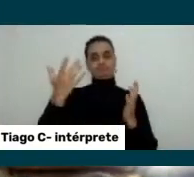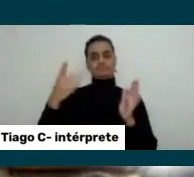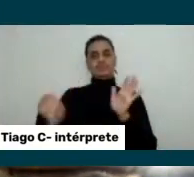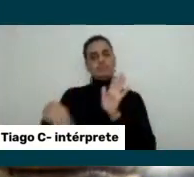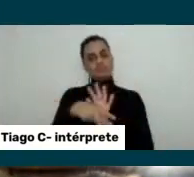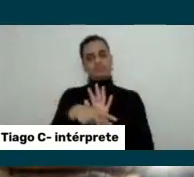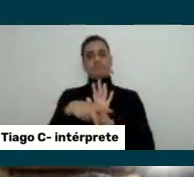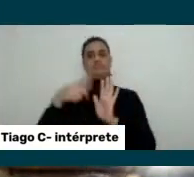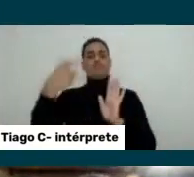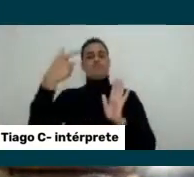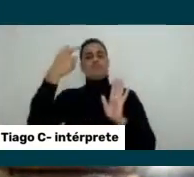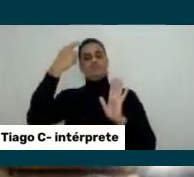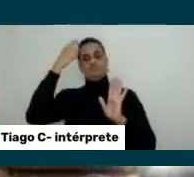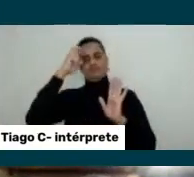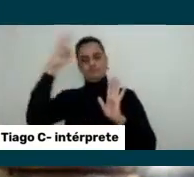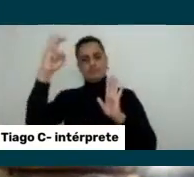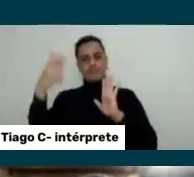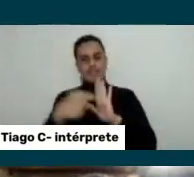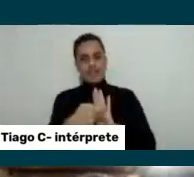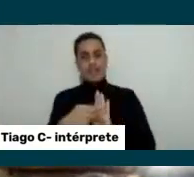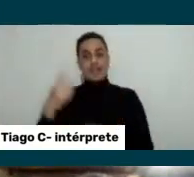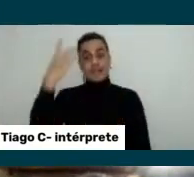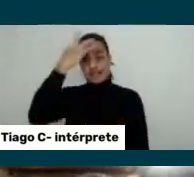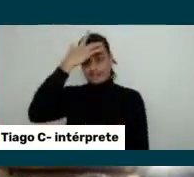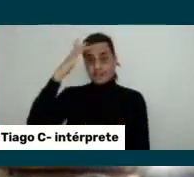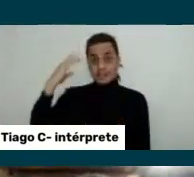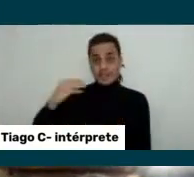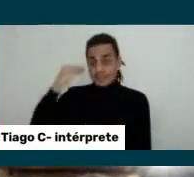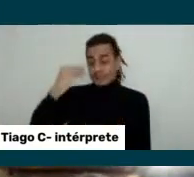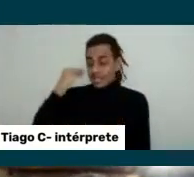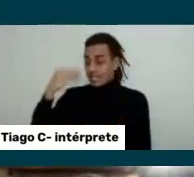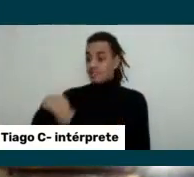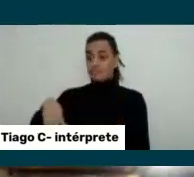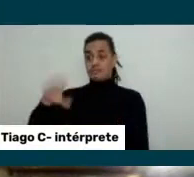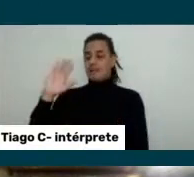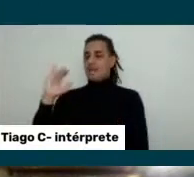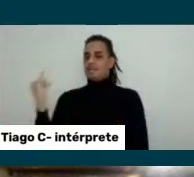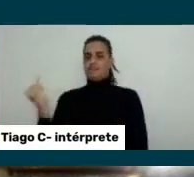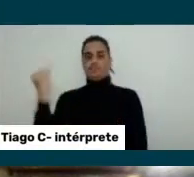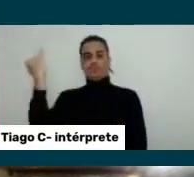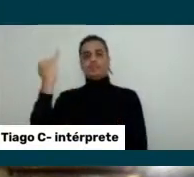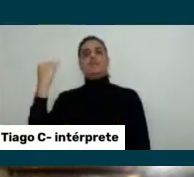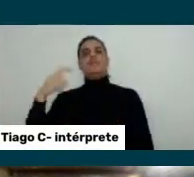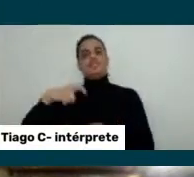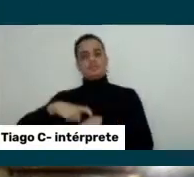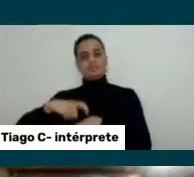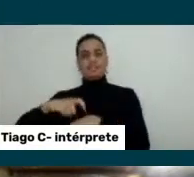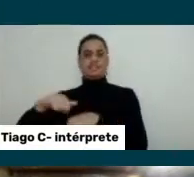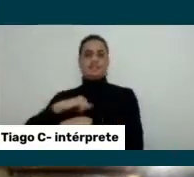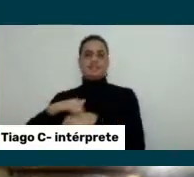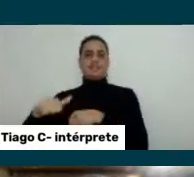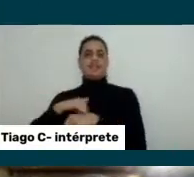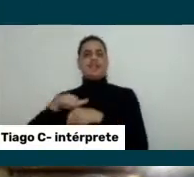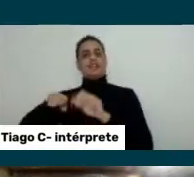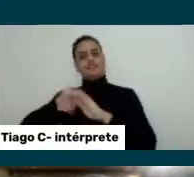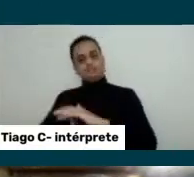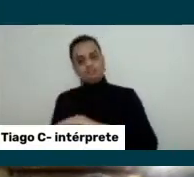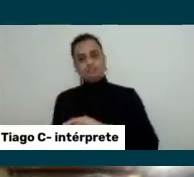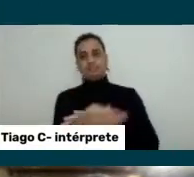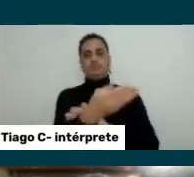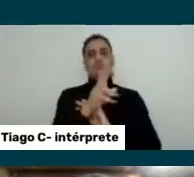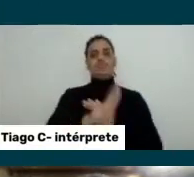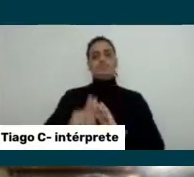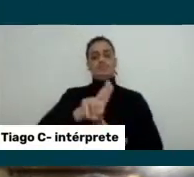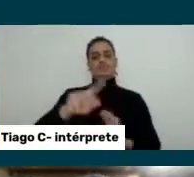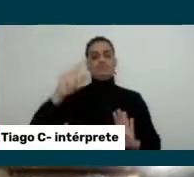ainda mais importantes no processo de implementação de uma estratégia de IA. Não vai, você não vai avançar